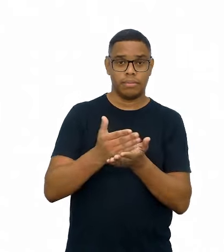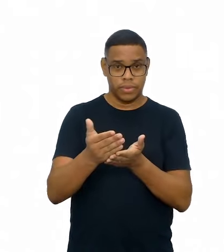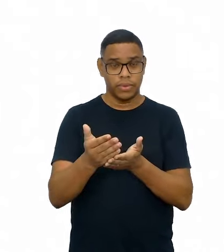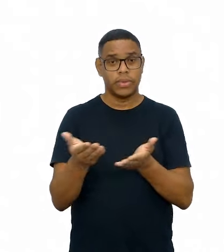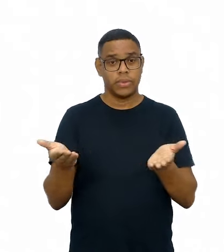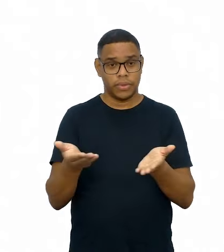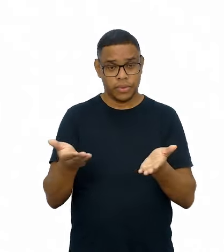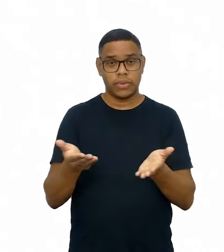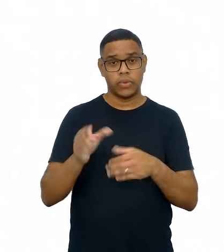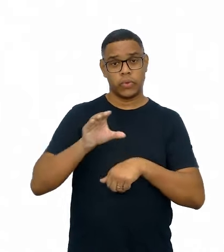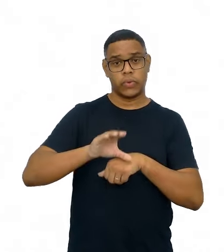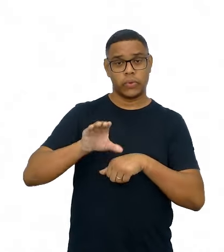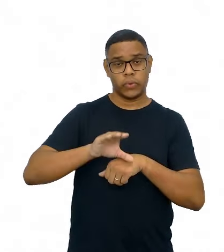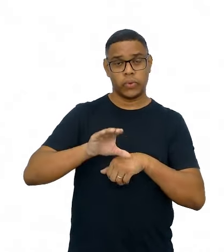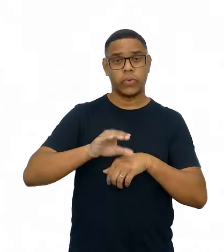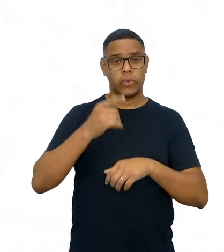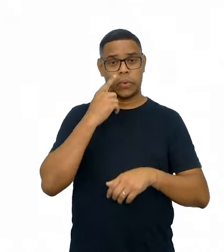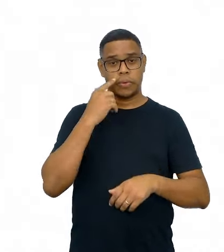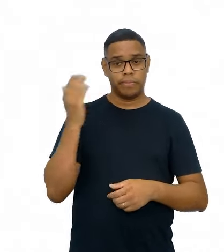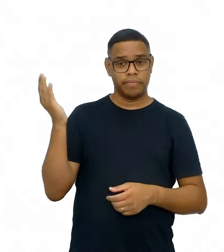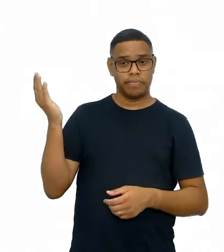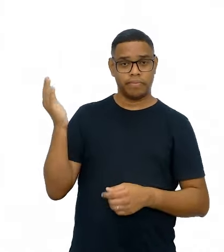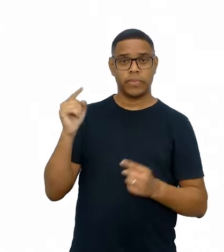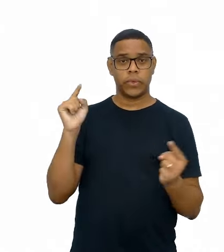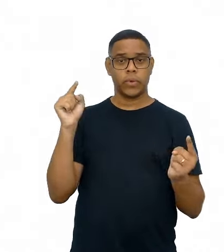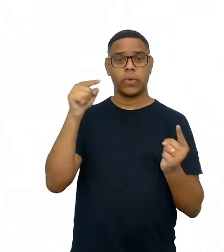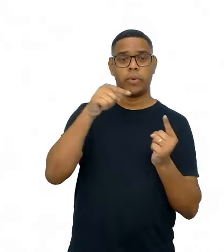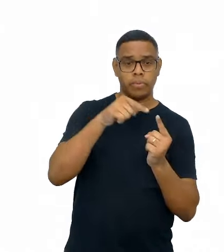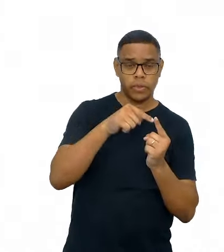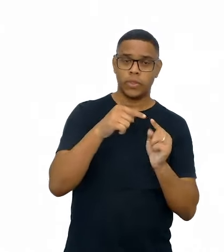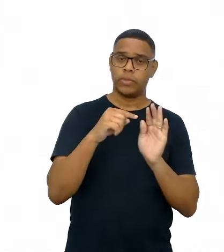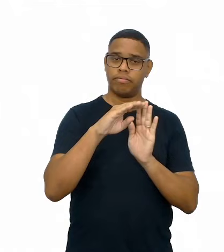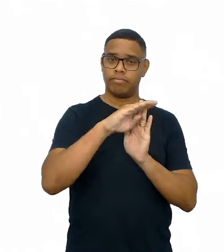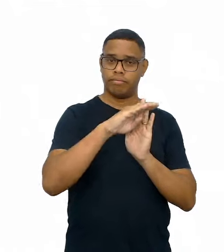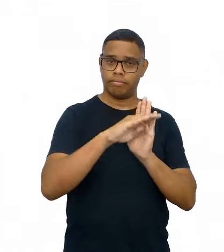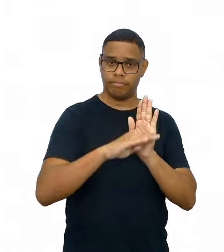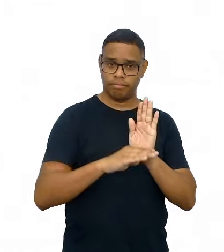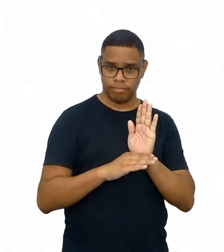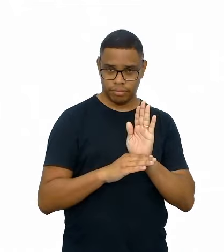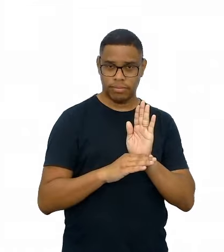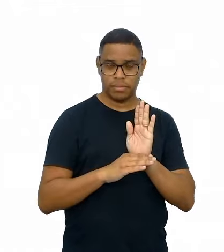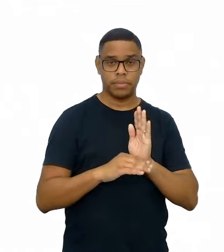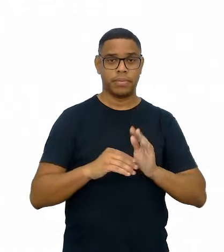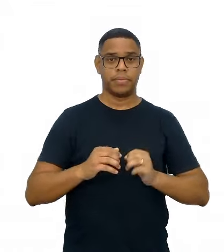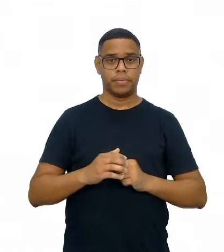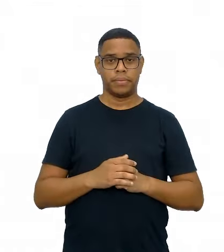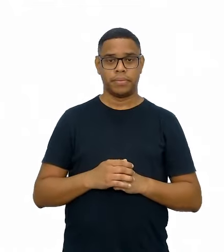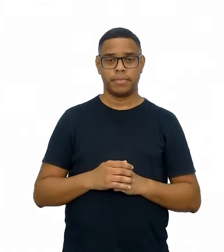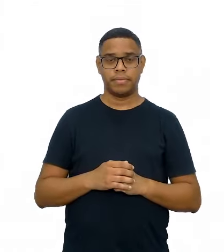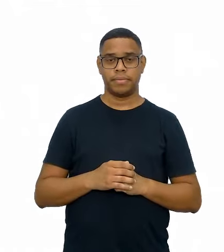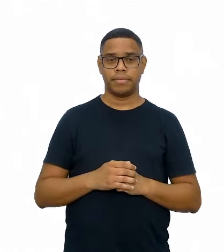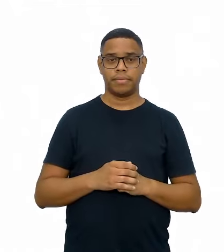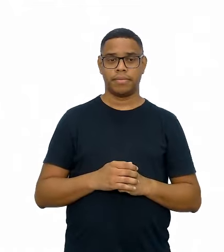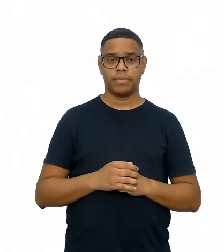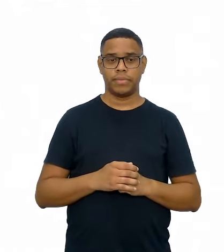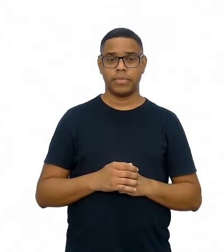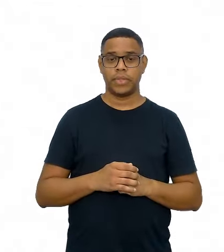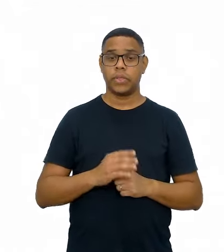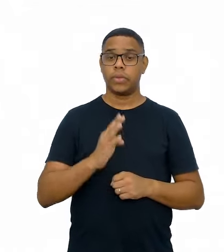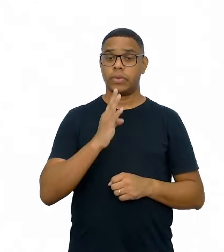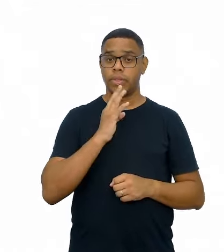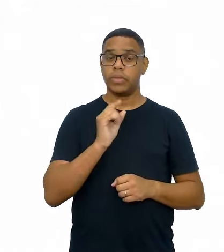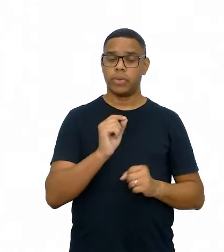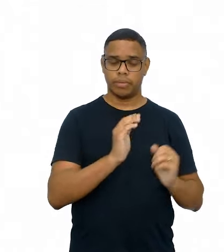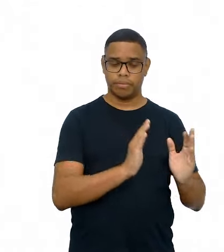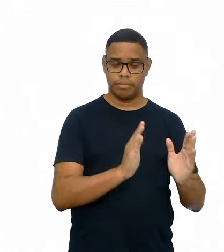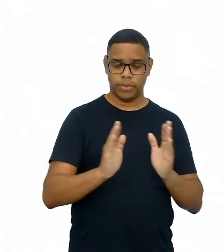atingir. Então, é conhecer a sequência didática 8, que se chama O que tem para comer,